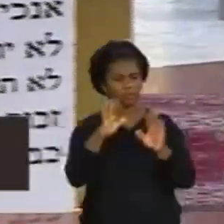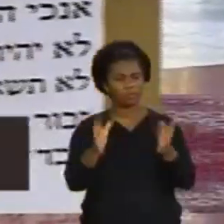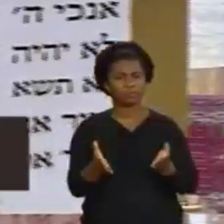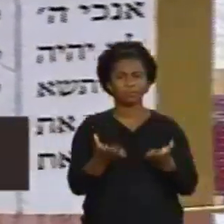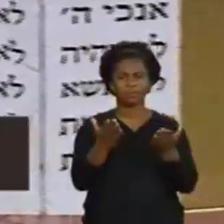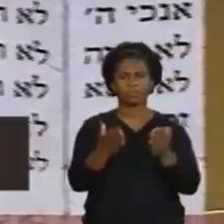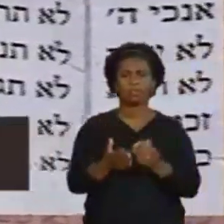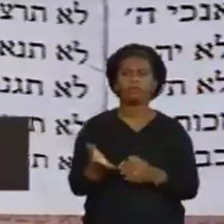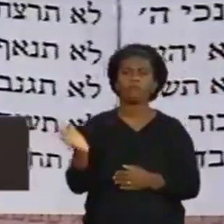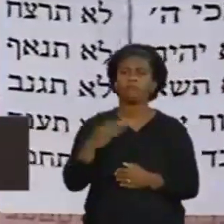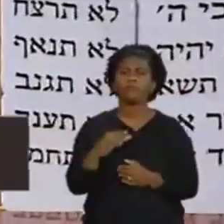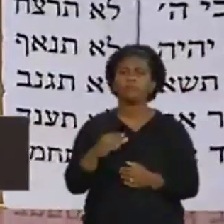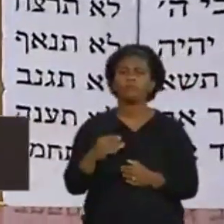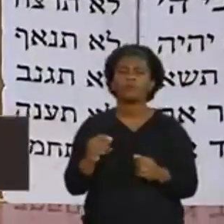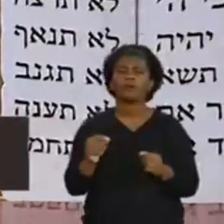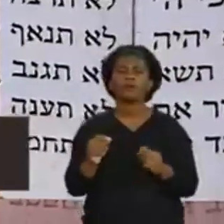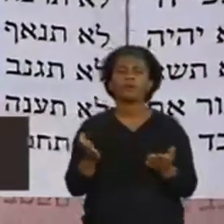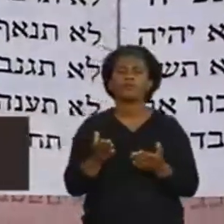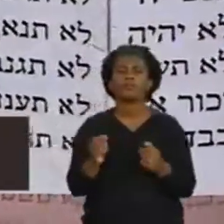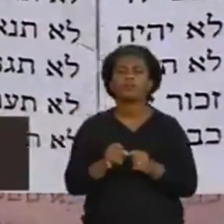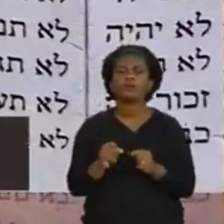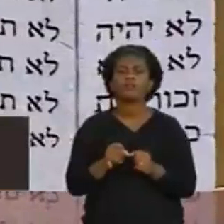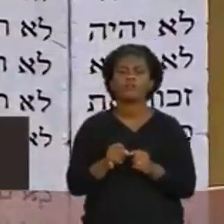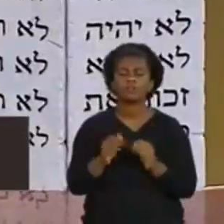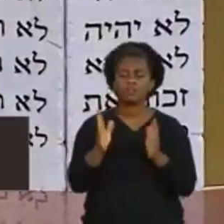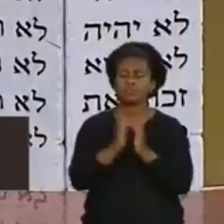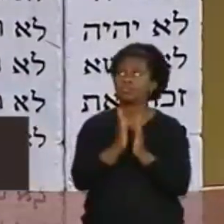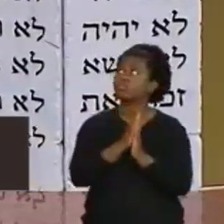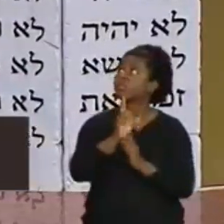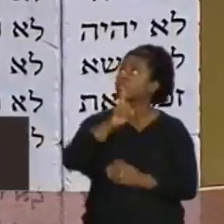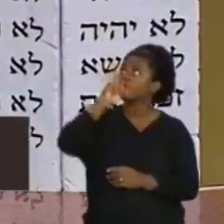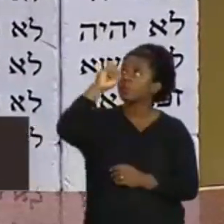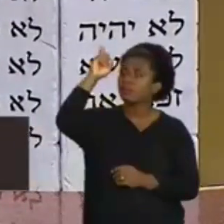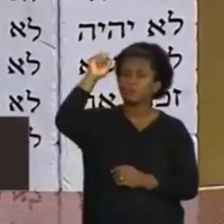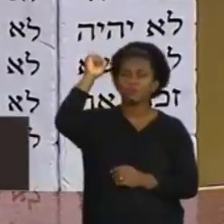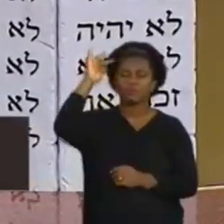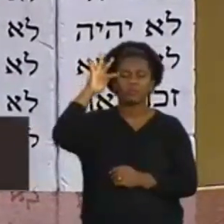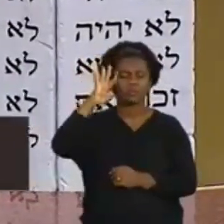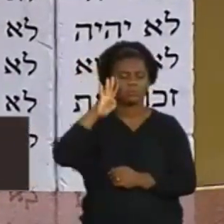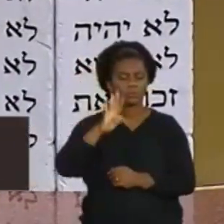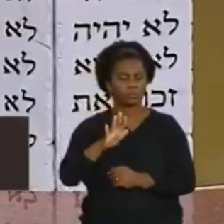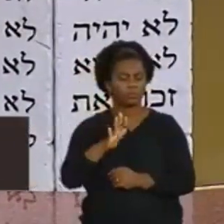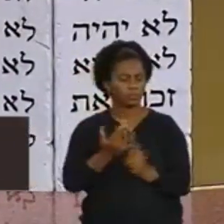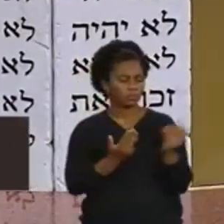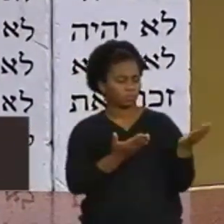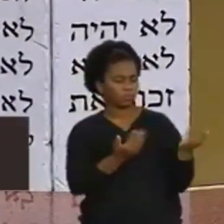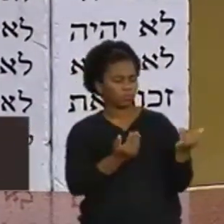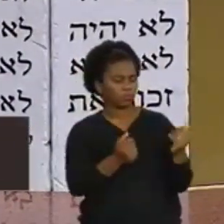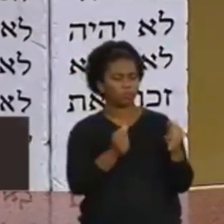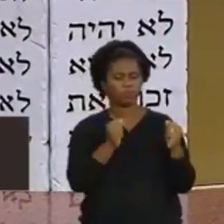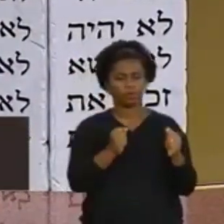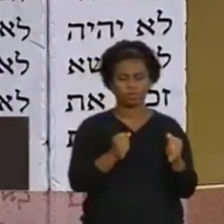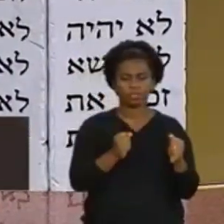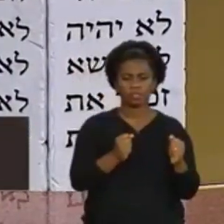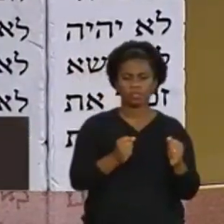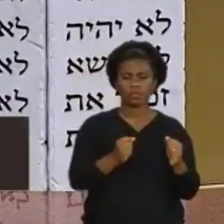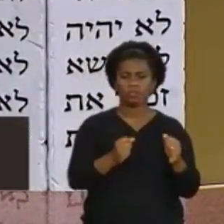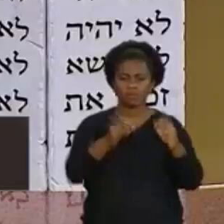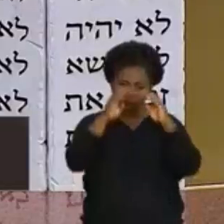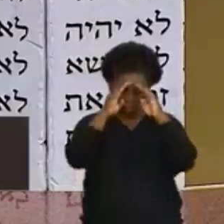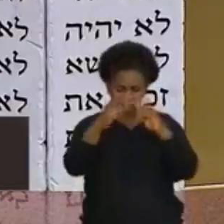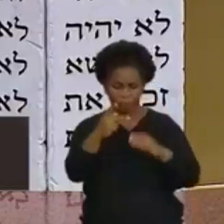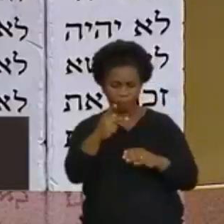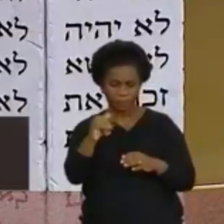Vamos agora realizar a oração para que Deus abençoe, que os jovens possam honrar os pais, que os jovens